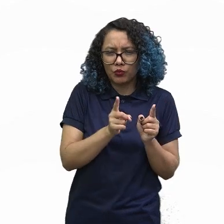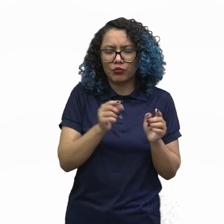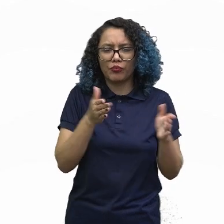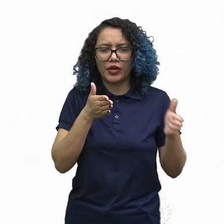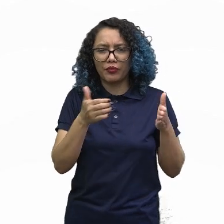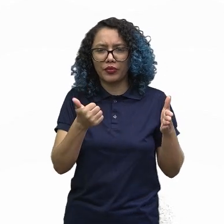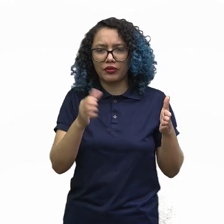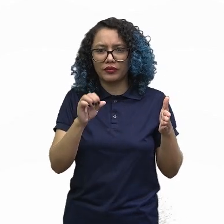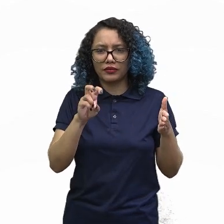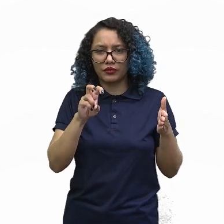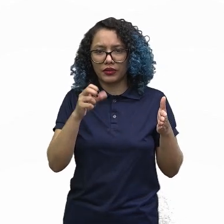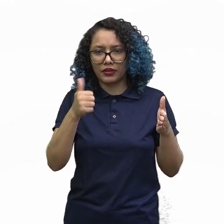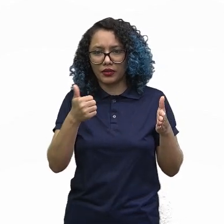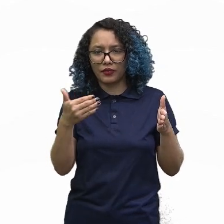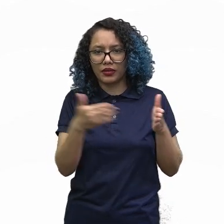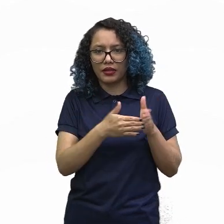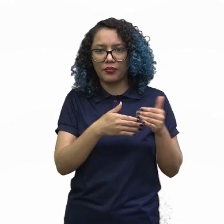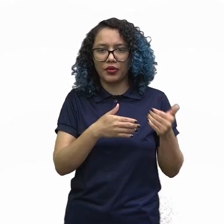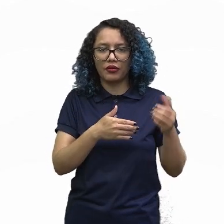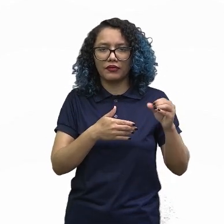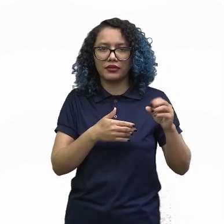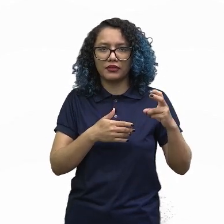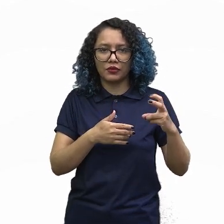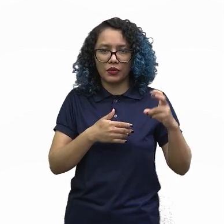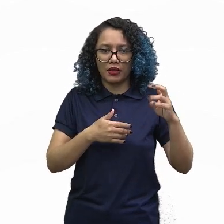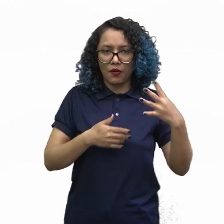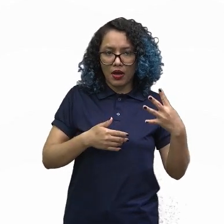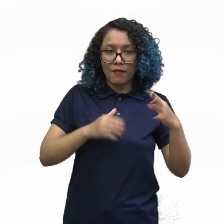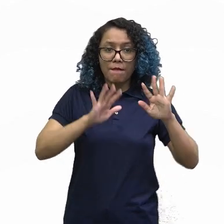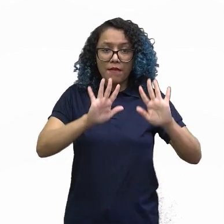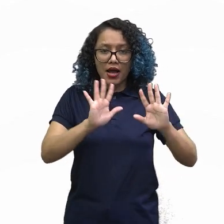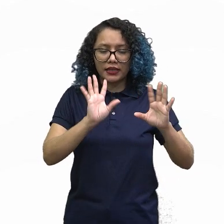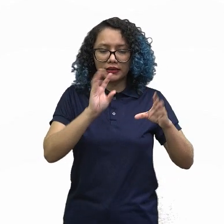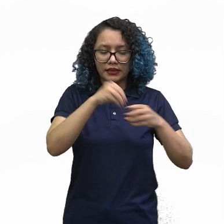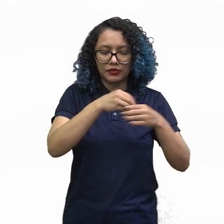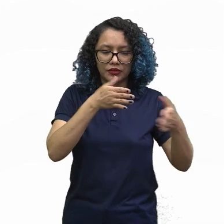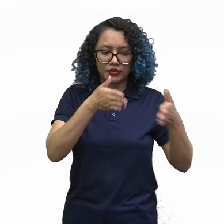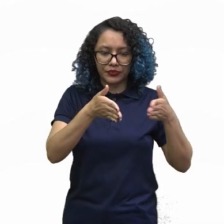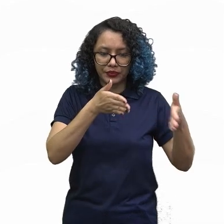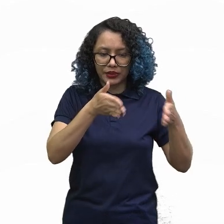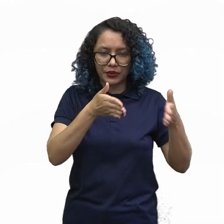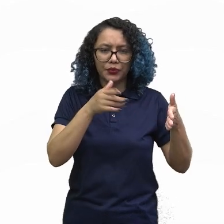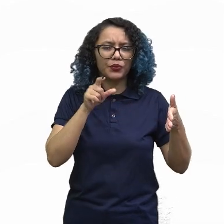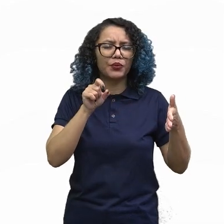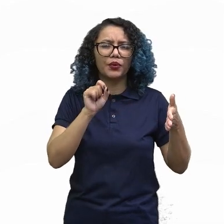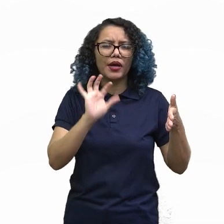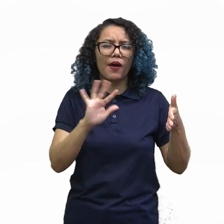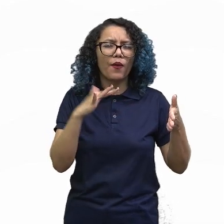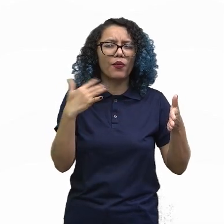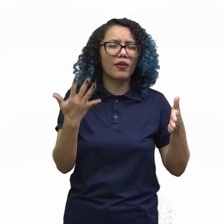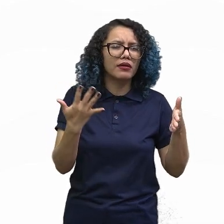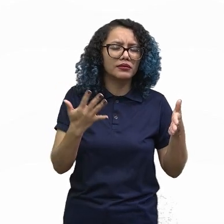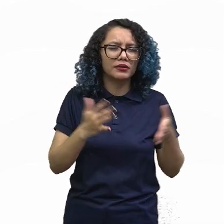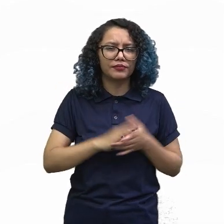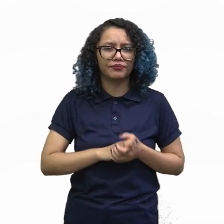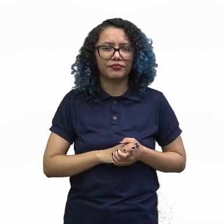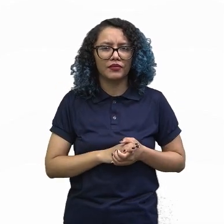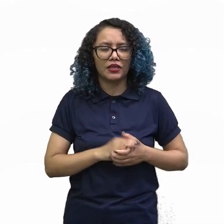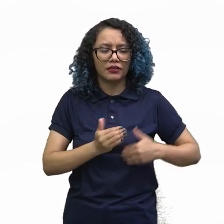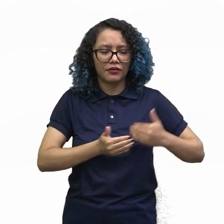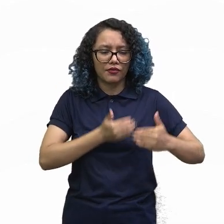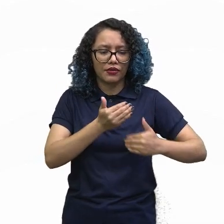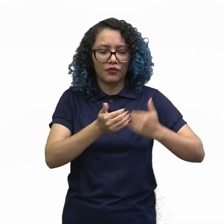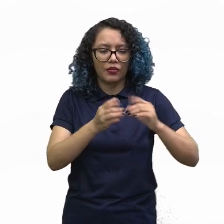e 1954, mas que, dentro desse processo do governo democrático brasileiro, você tem